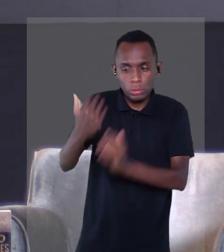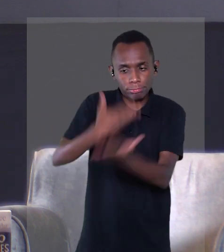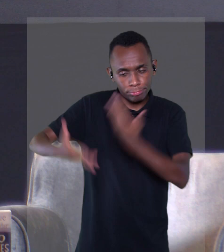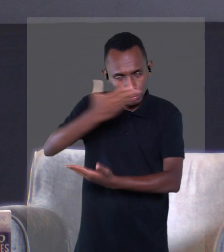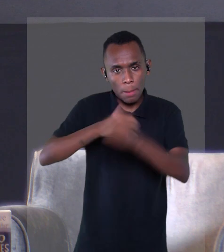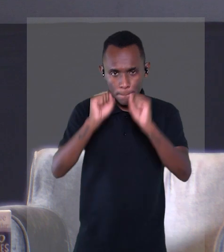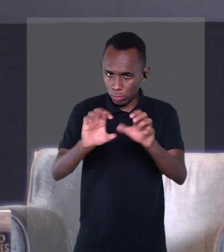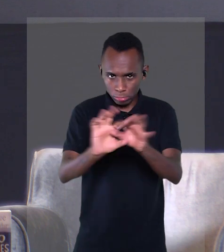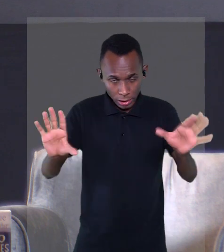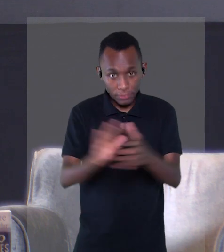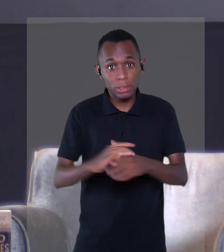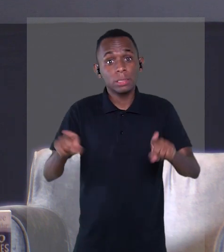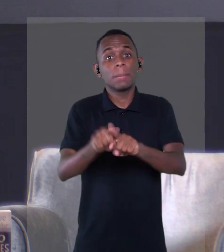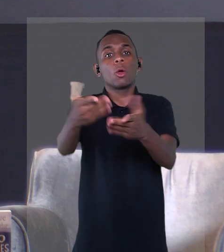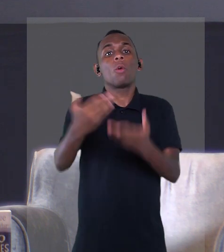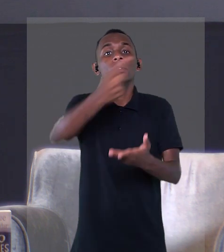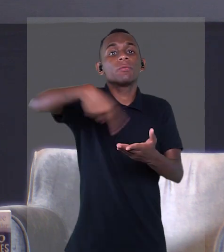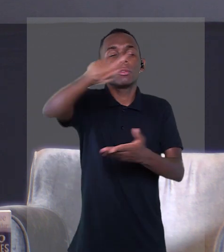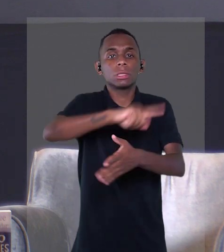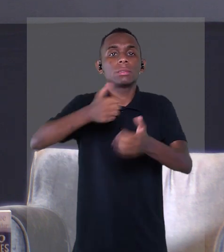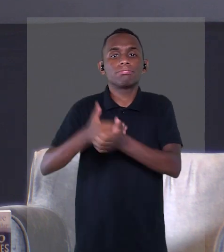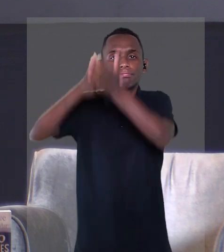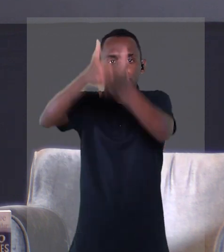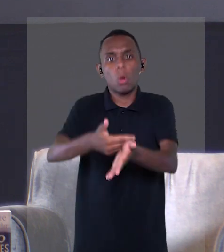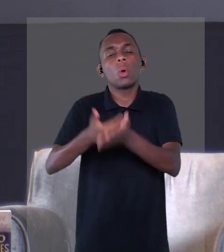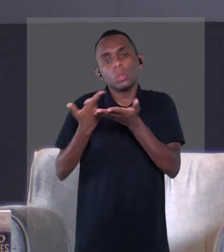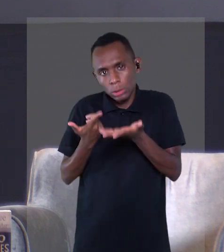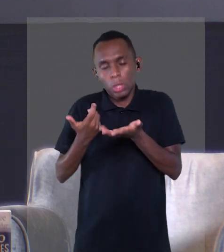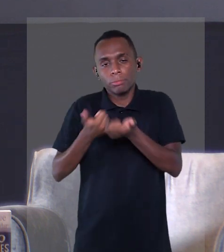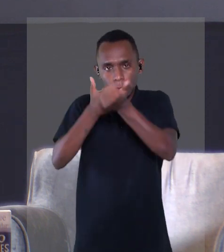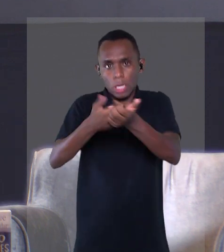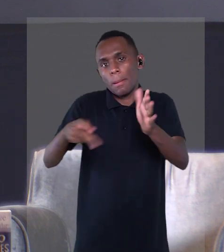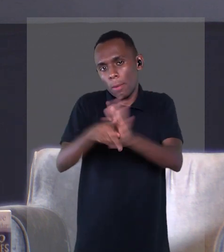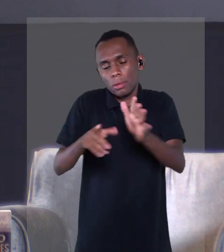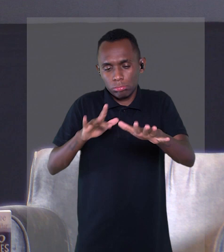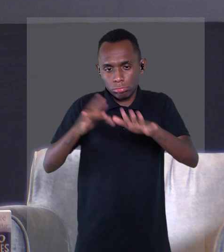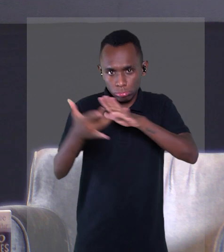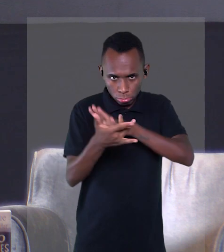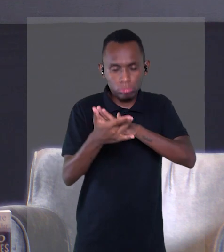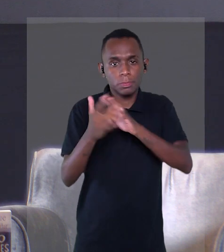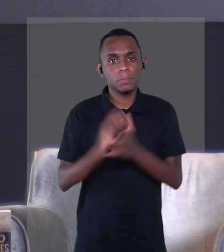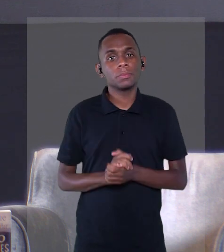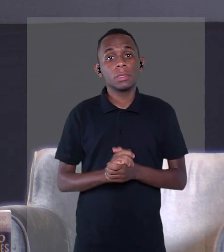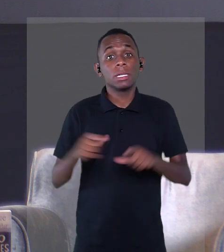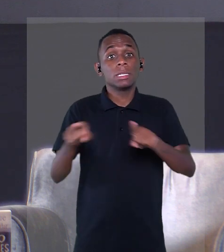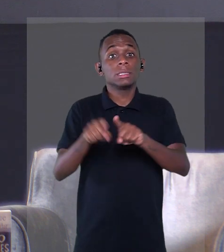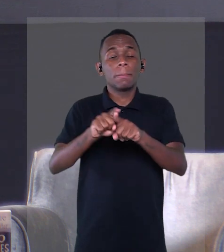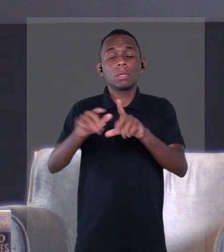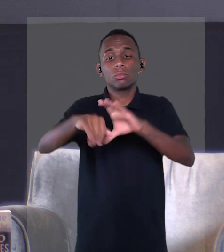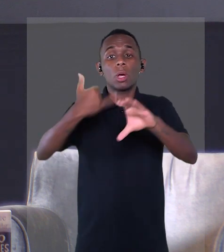convidados. E convido vocês para seguirem o Sempre um Papo nas redes sociais e acessar o canal no